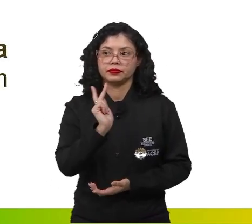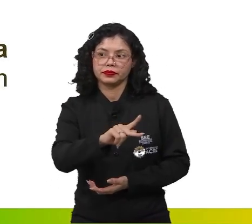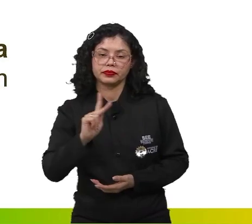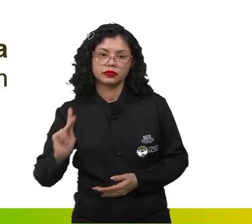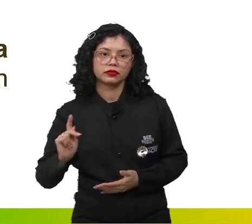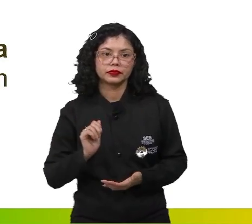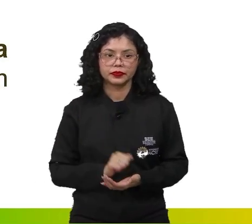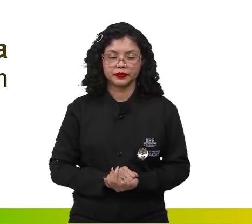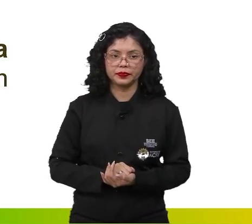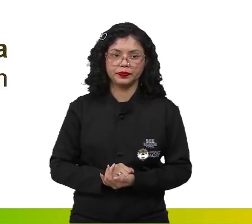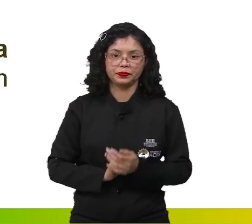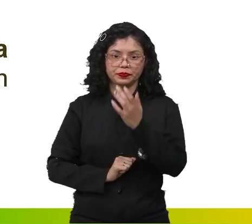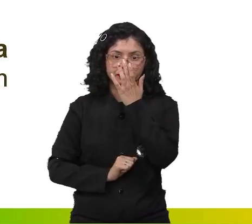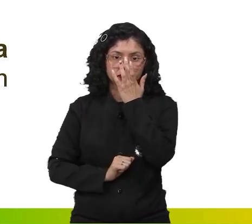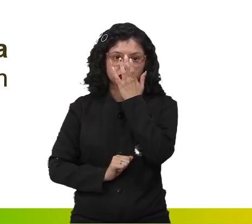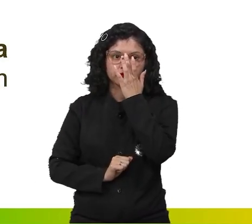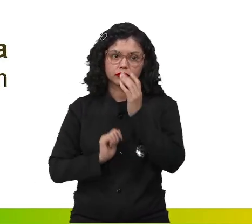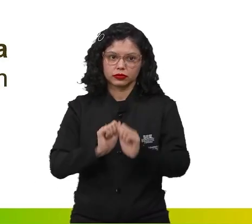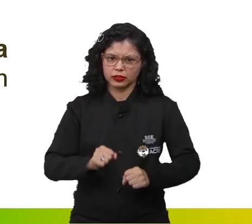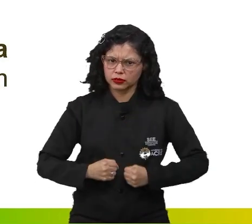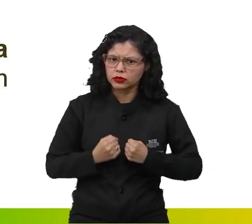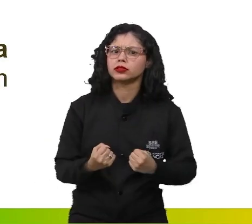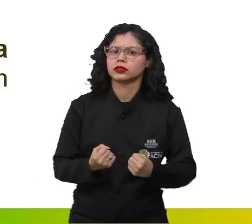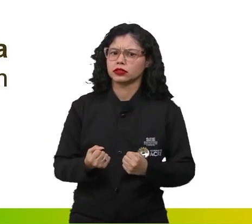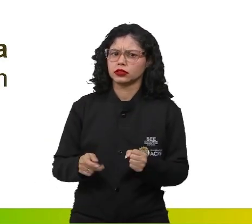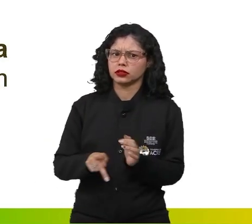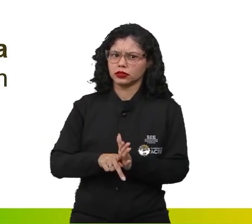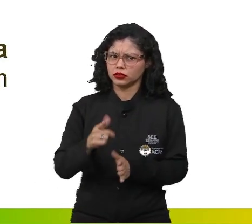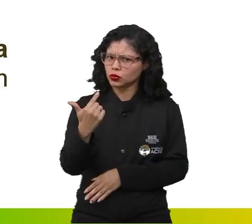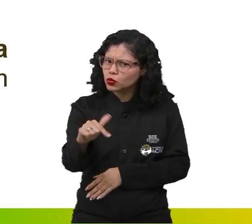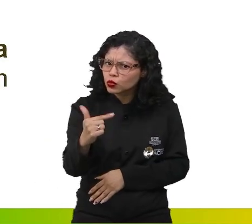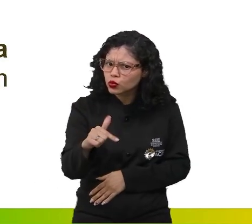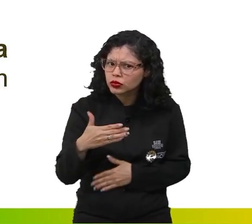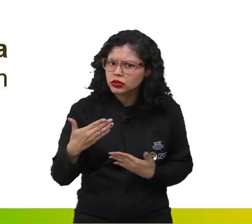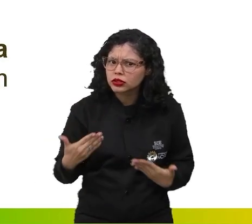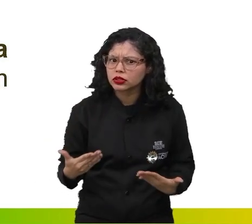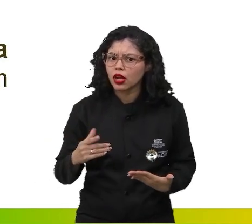professor, houve resistência, não é?